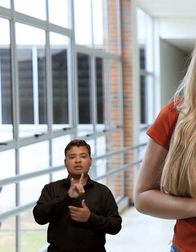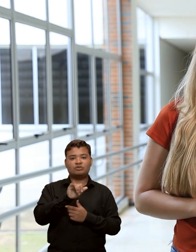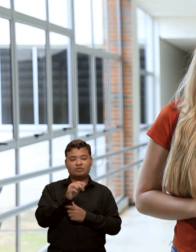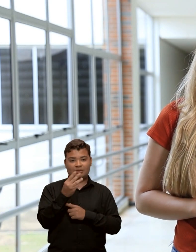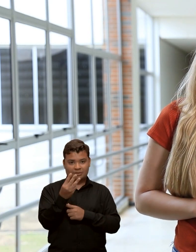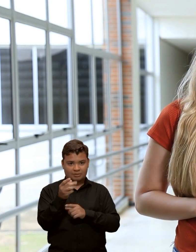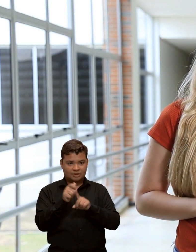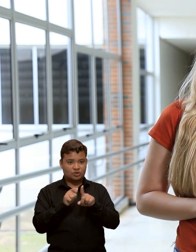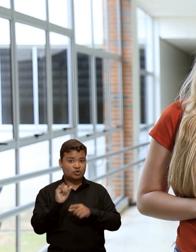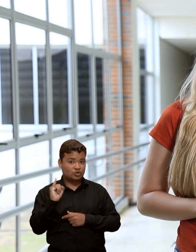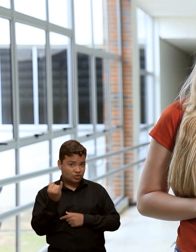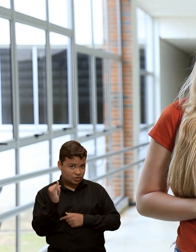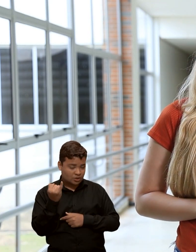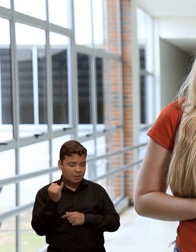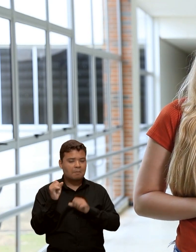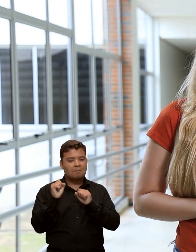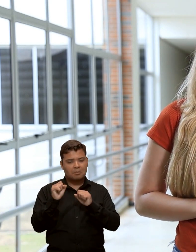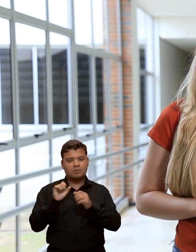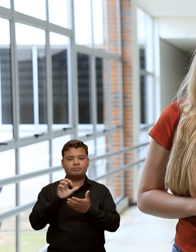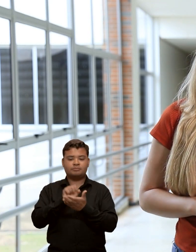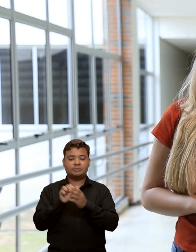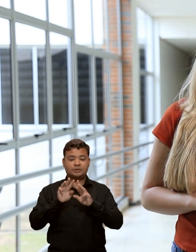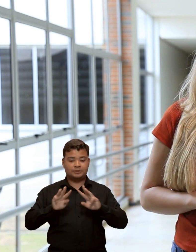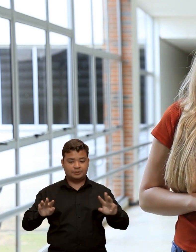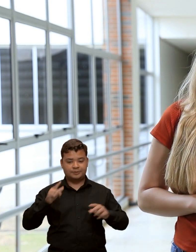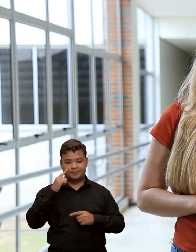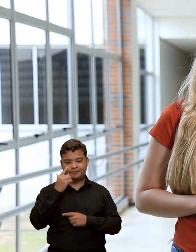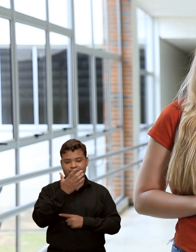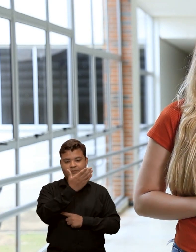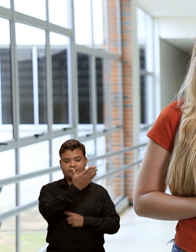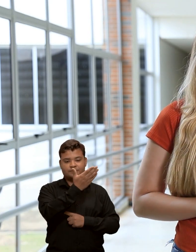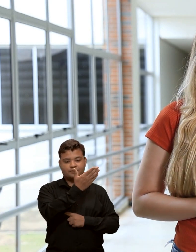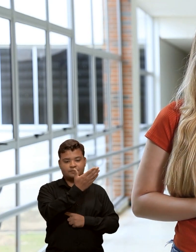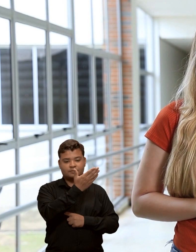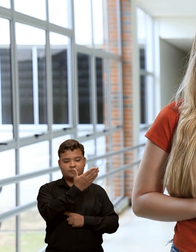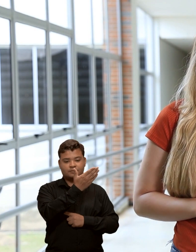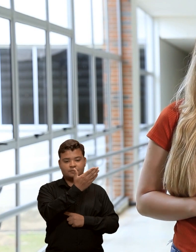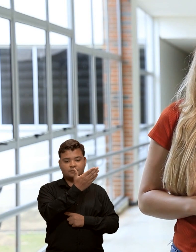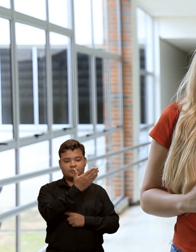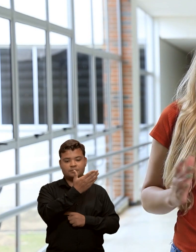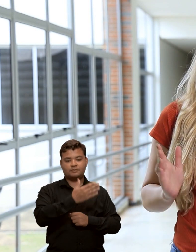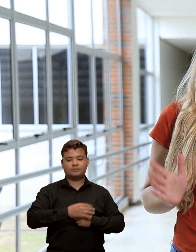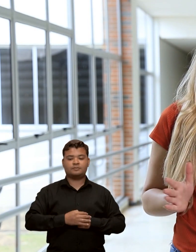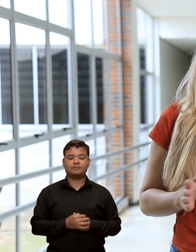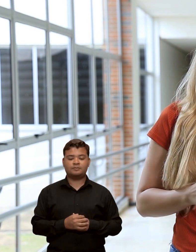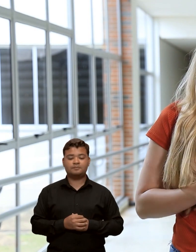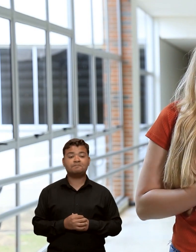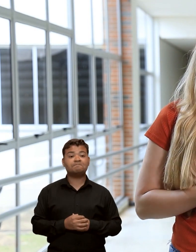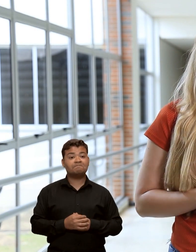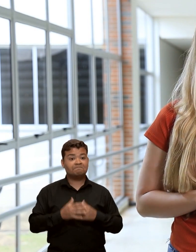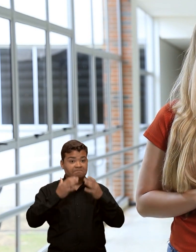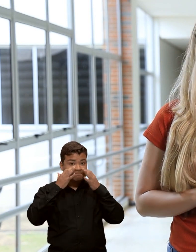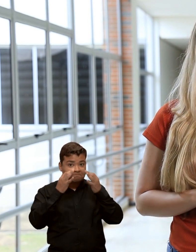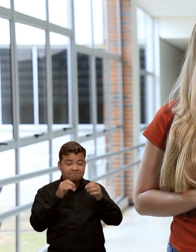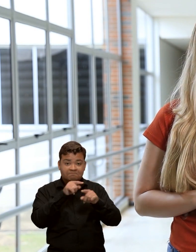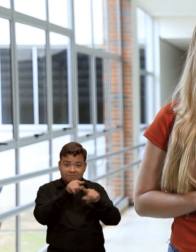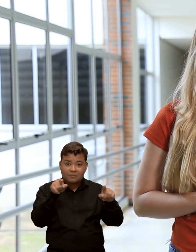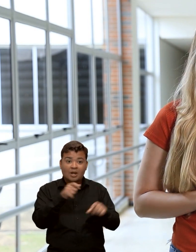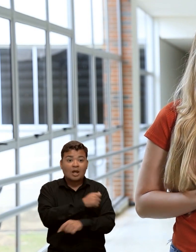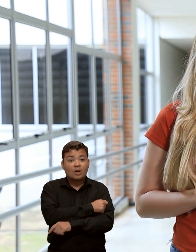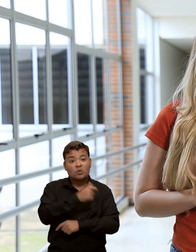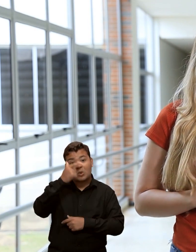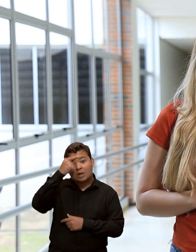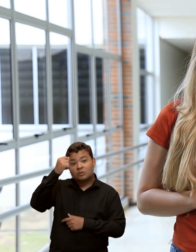janeiro e podem ser feitas pelo site efg.org.br. E atenção, estudantes de graduação